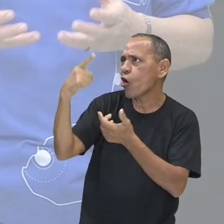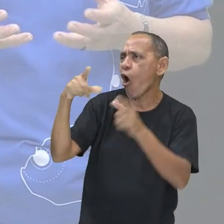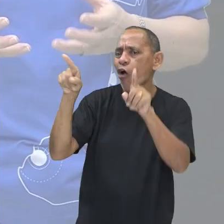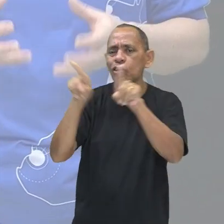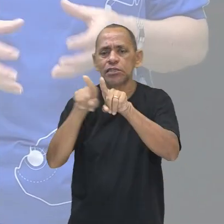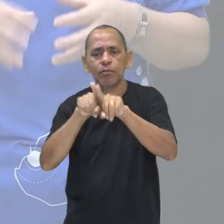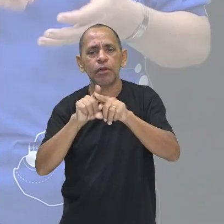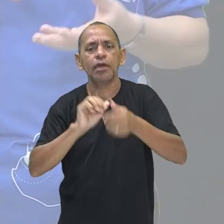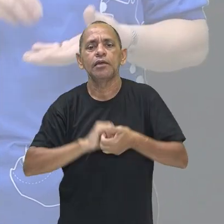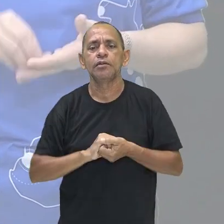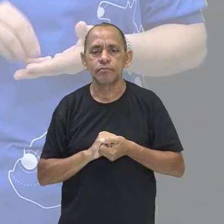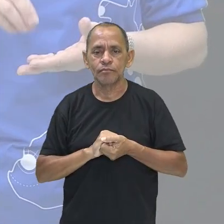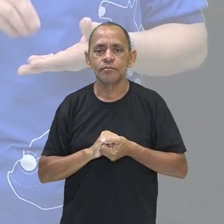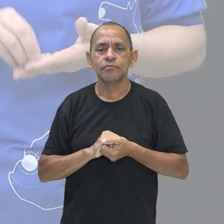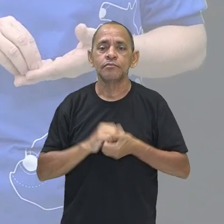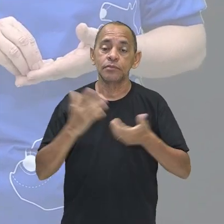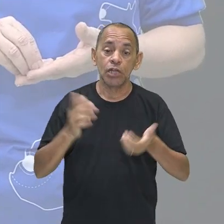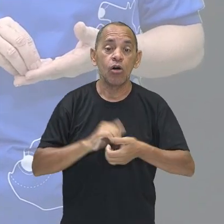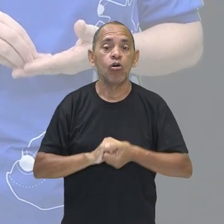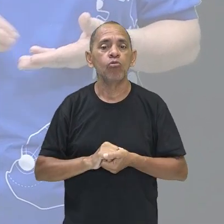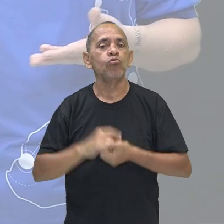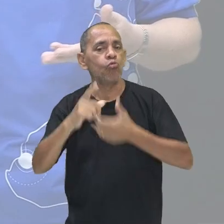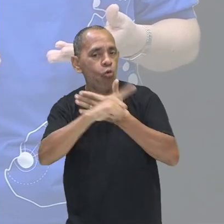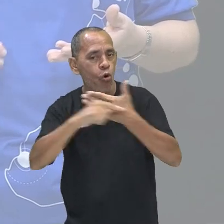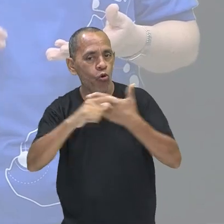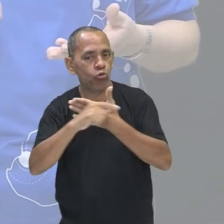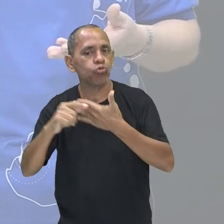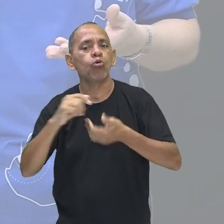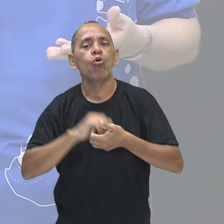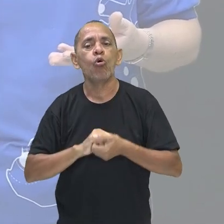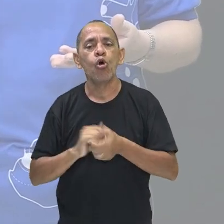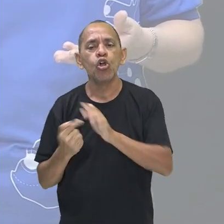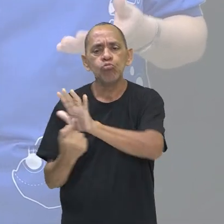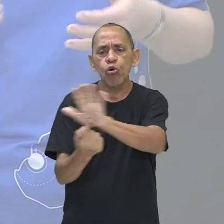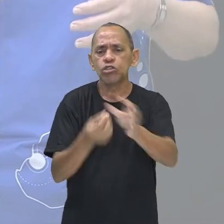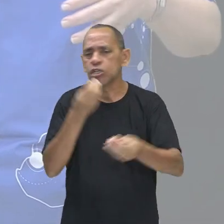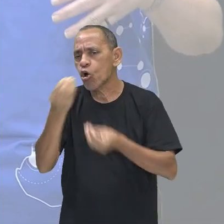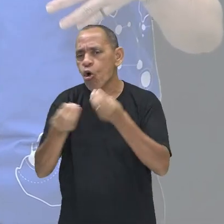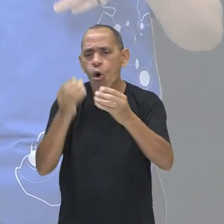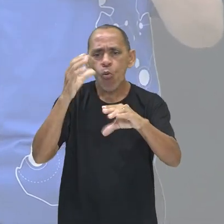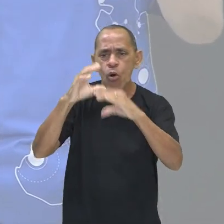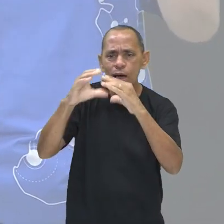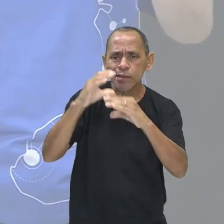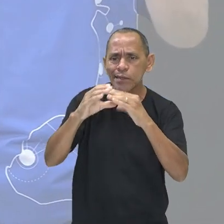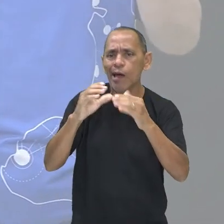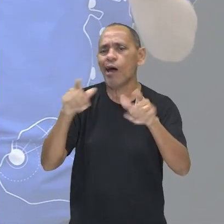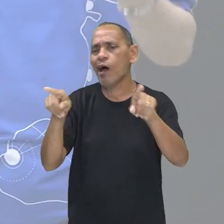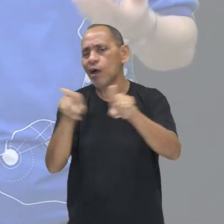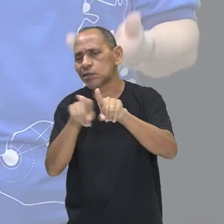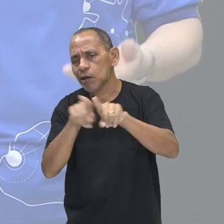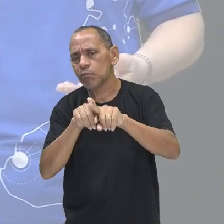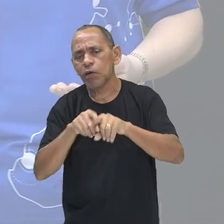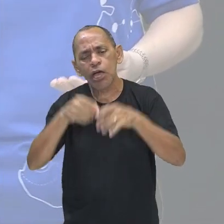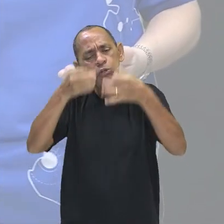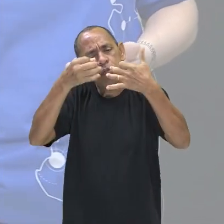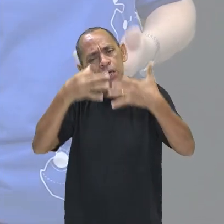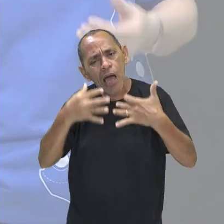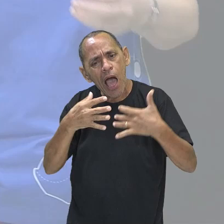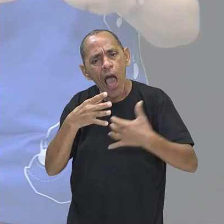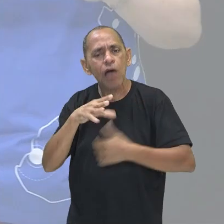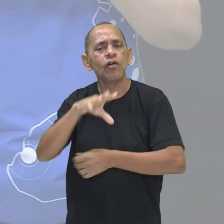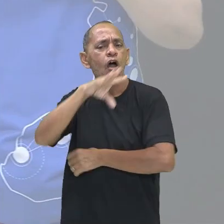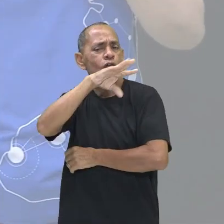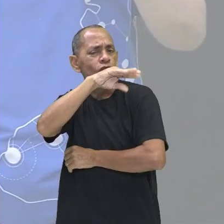ser um compositor que vai estar muito presente. A questão de como cantar, eles sempre falavam muito lento, muito